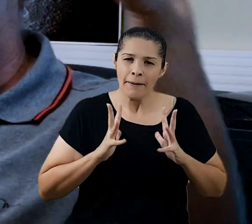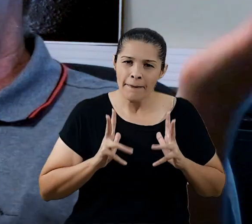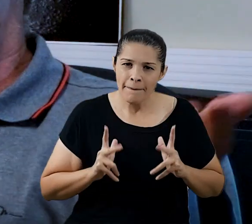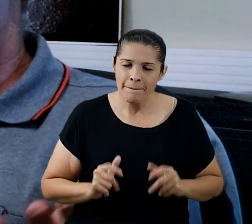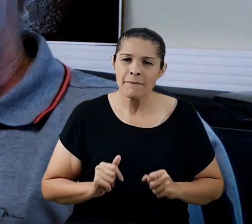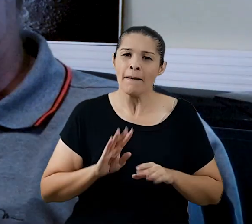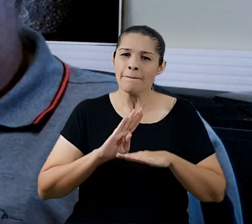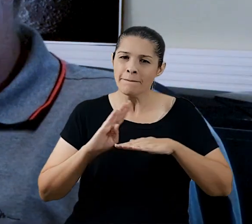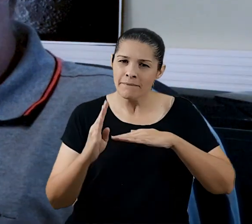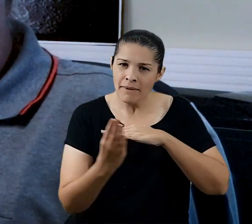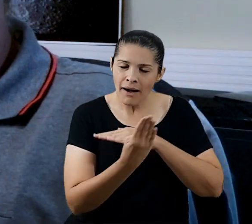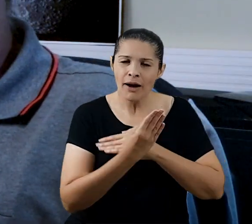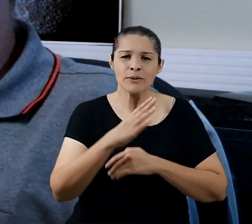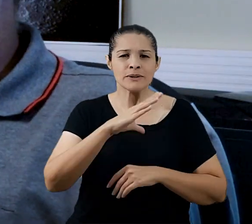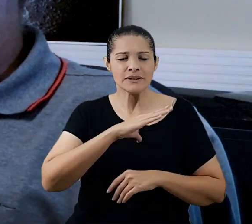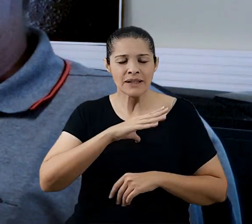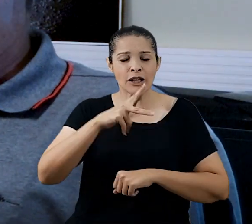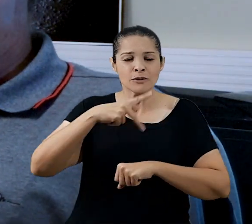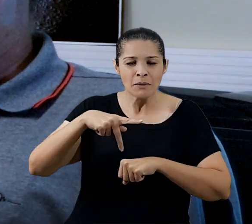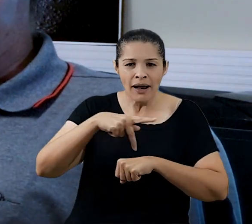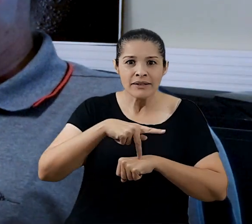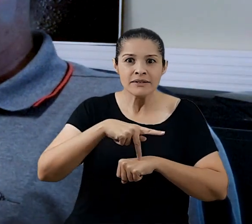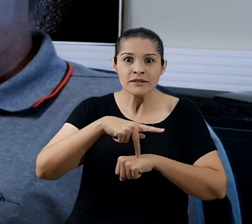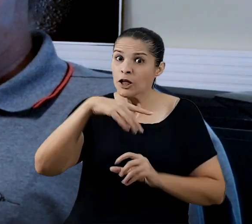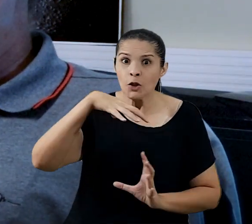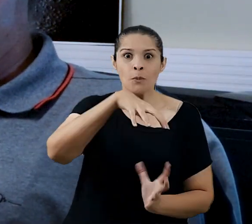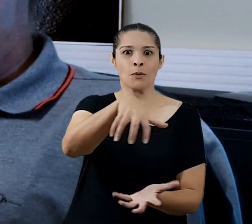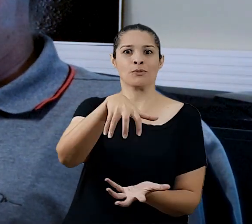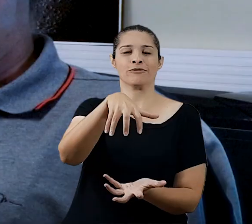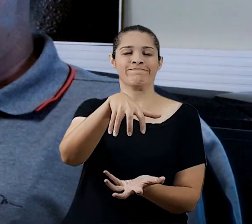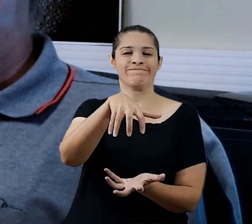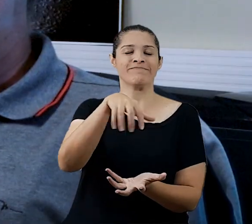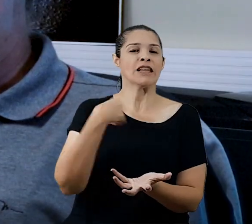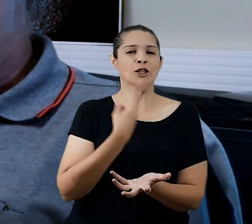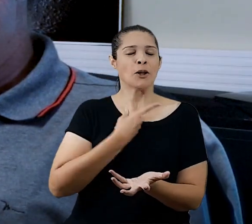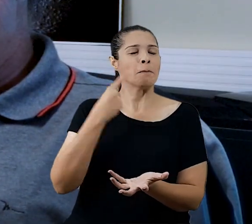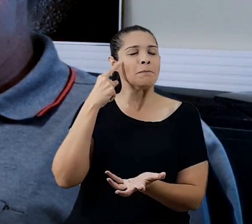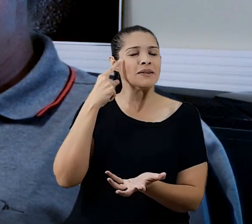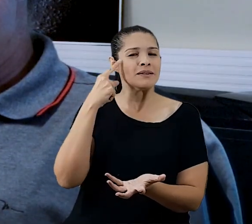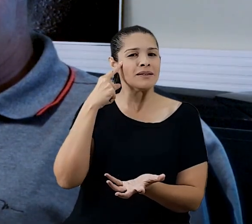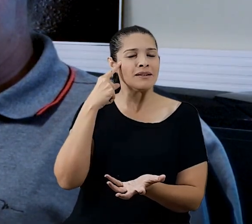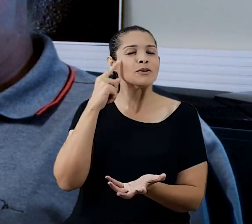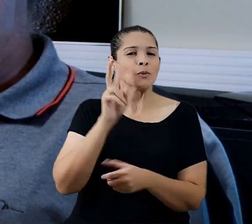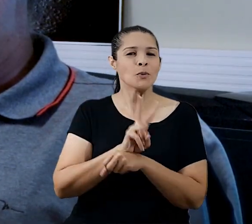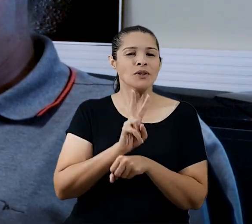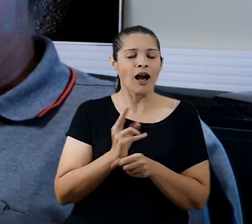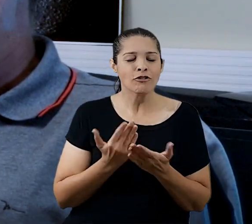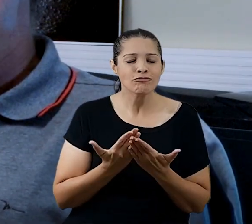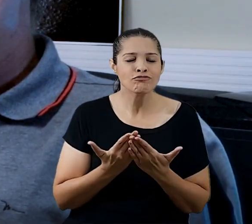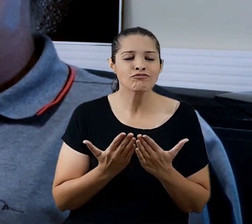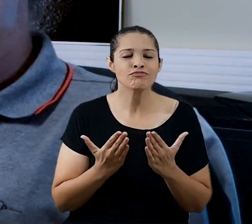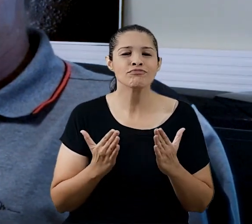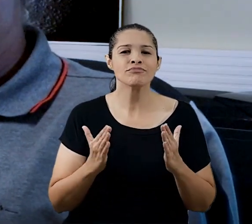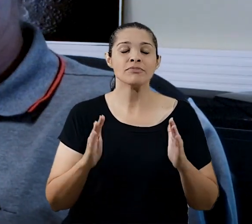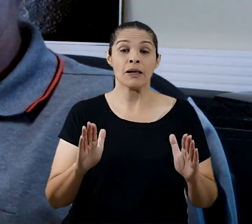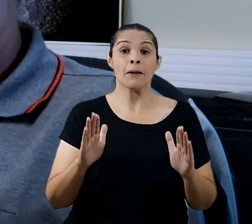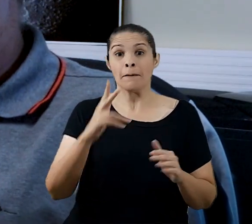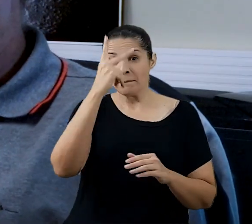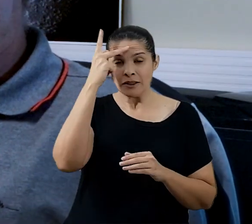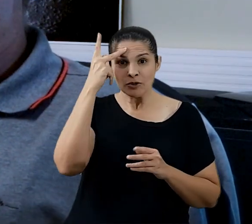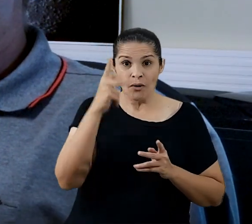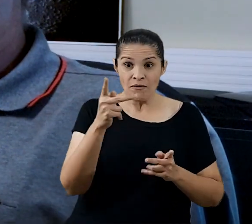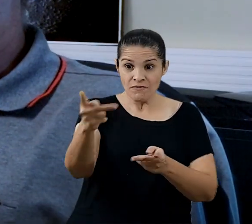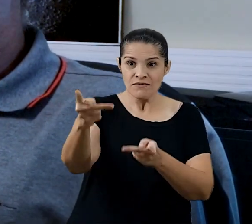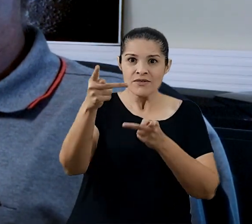país, no planeta inteiro, né? Então, a partir do momento que a pessoa visita o